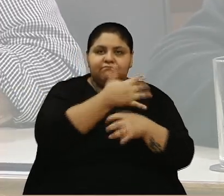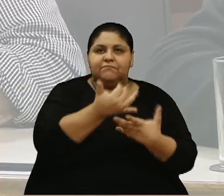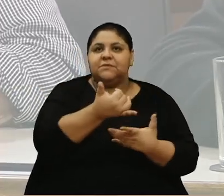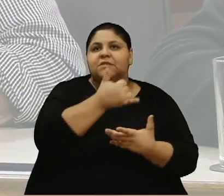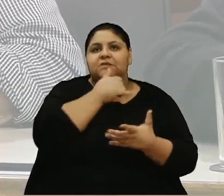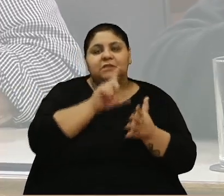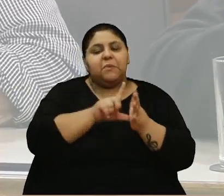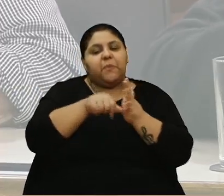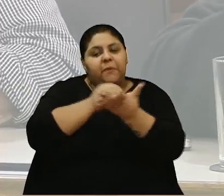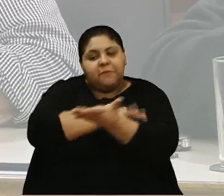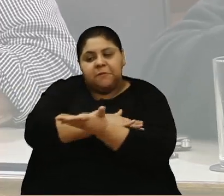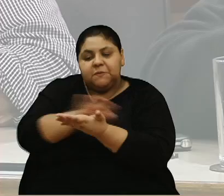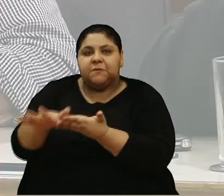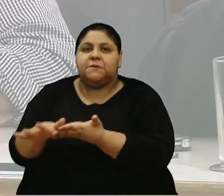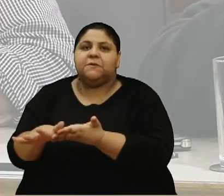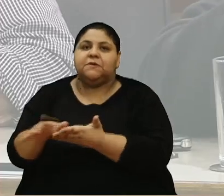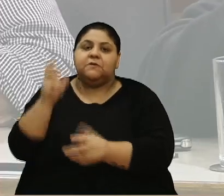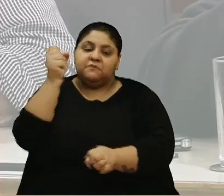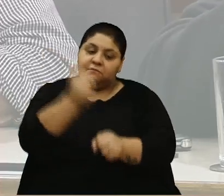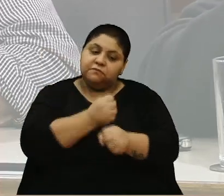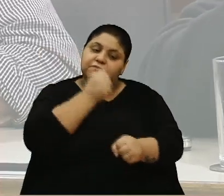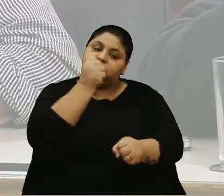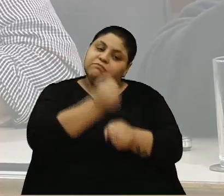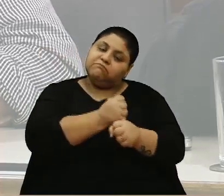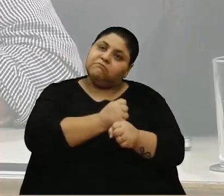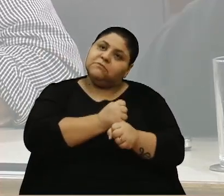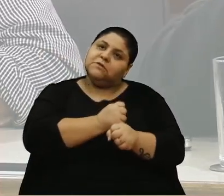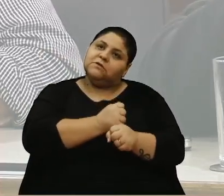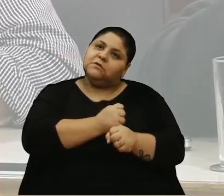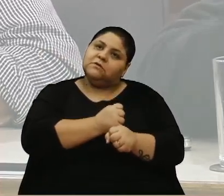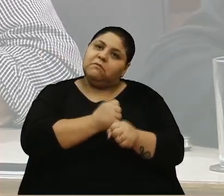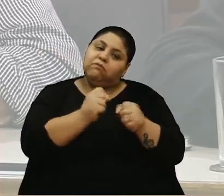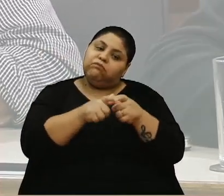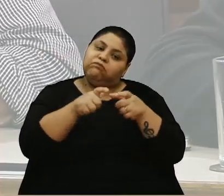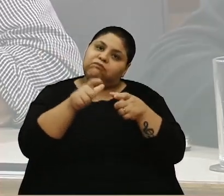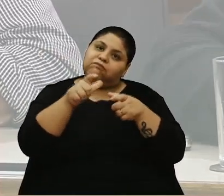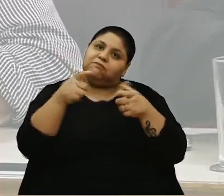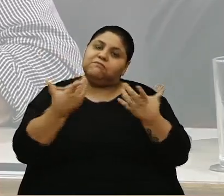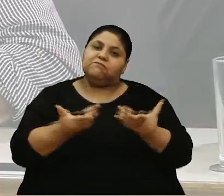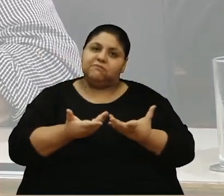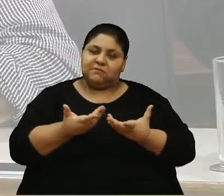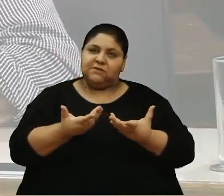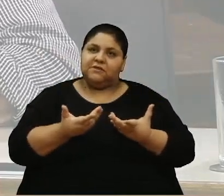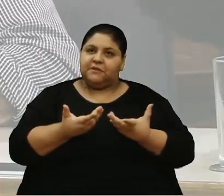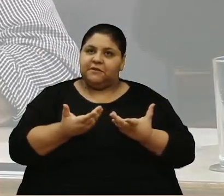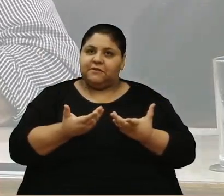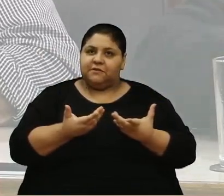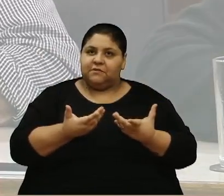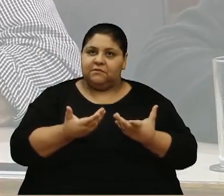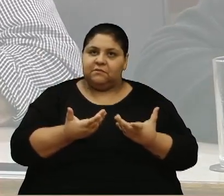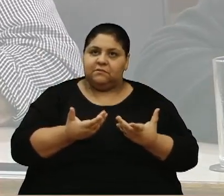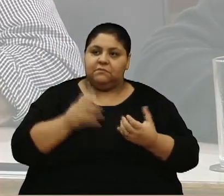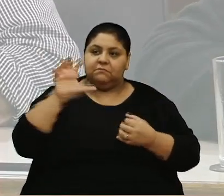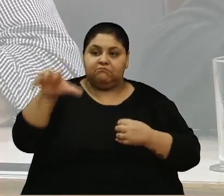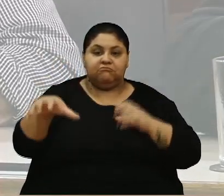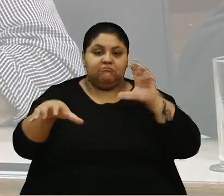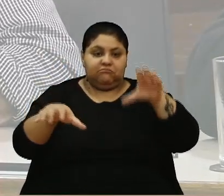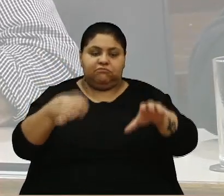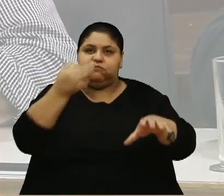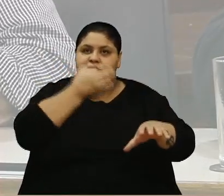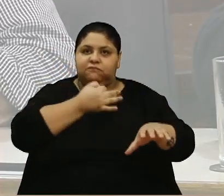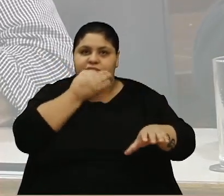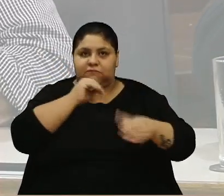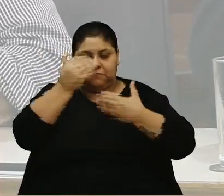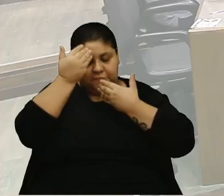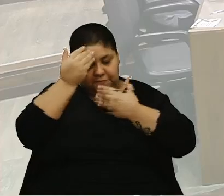depois de uma tragédia, mas vai ser uma obra que vai ficar para ampliar, né, os setores da nossa cidade, da nossa região.